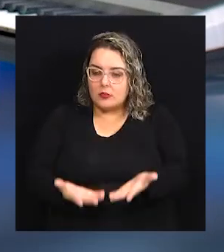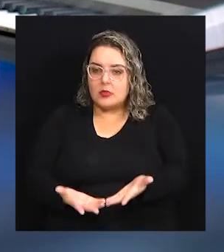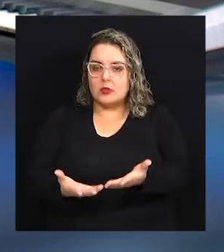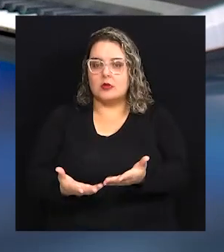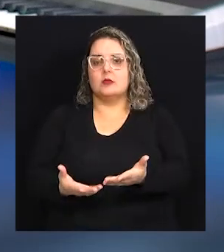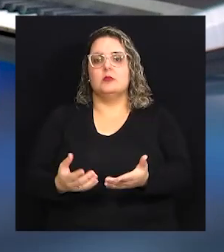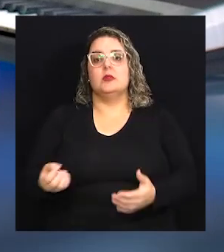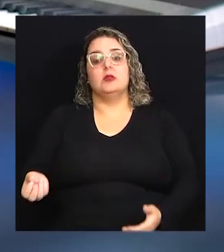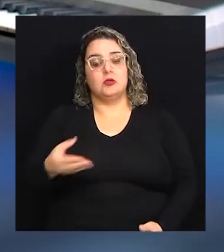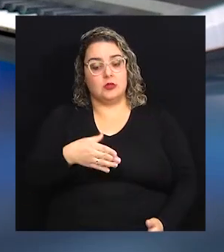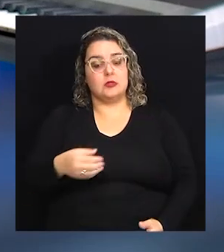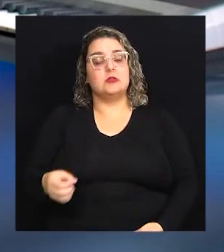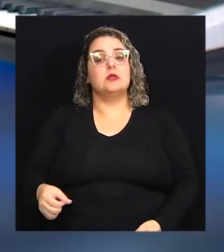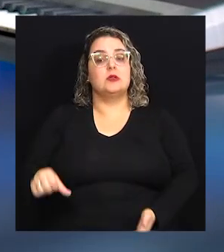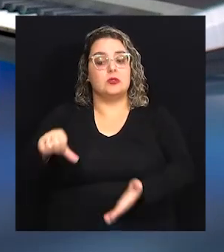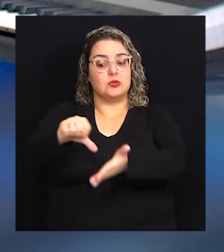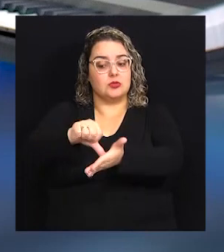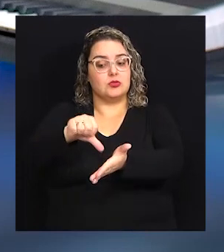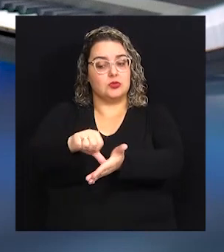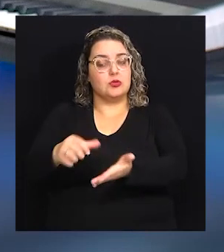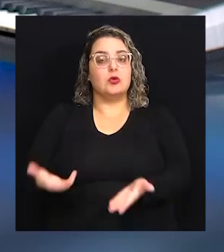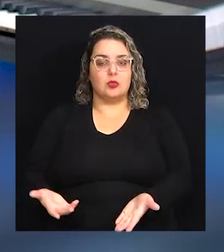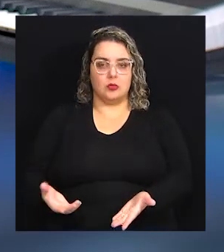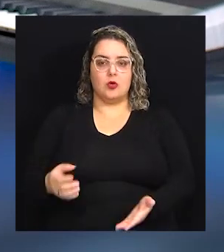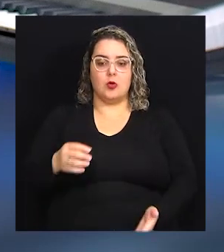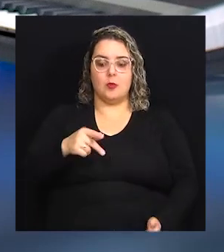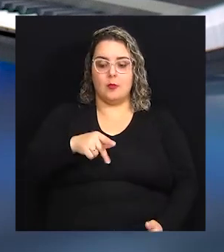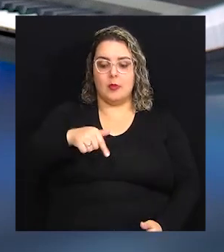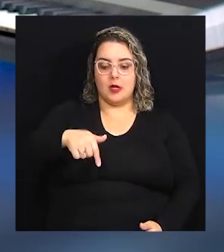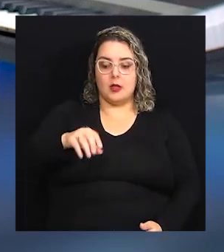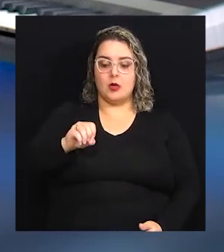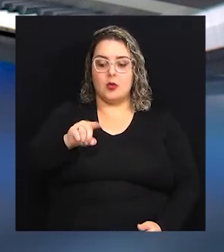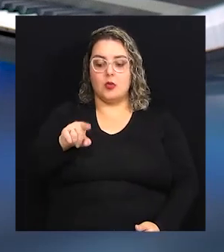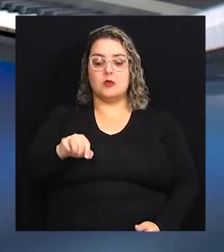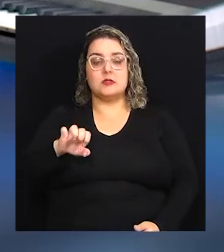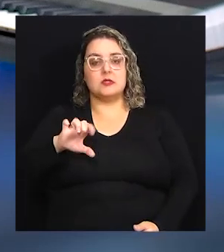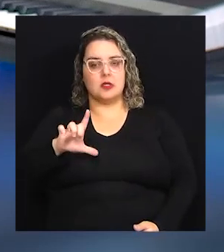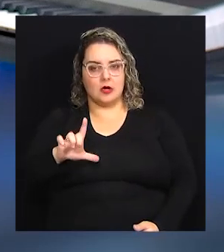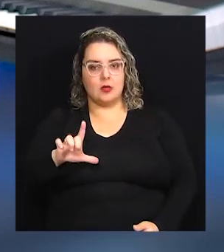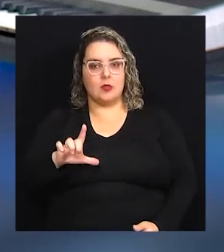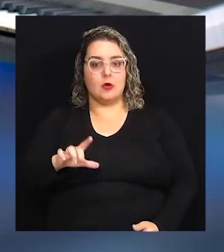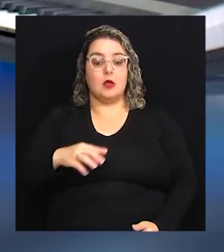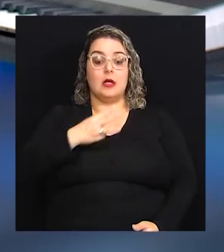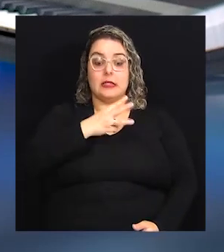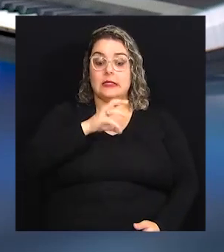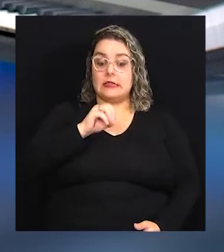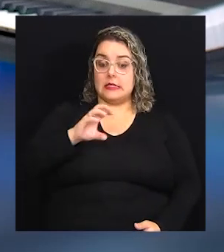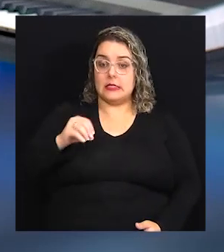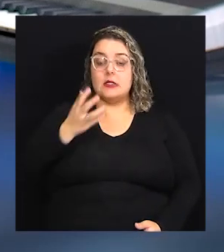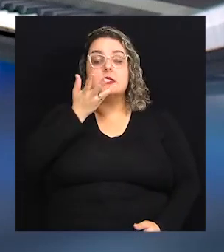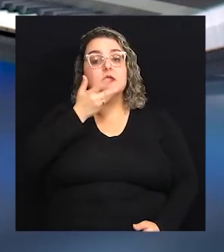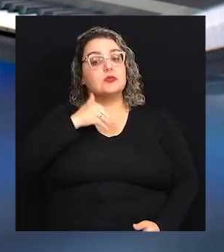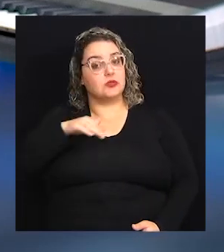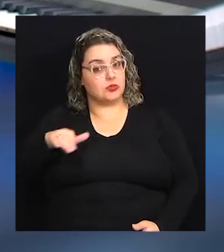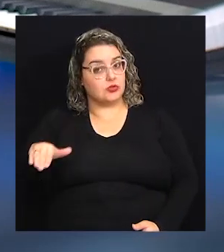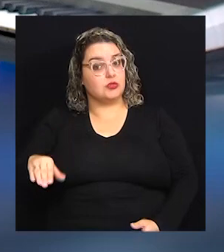serão destinados para a nossa nova unidade no Parque Osiel, onde nós vamos atender ali 300 crianças em